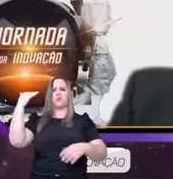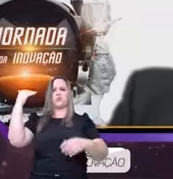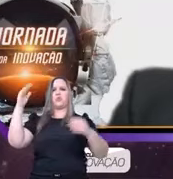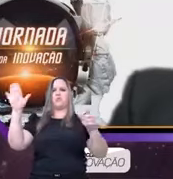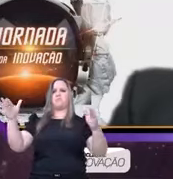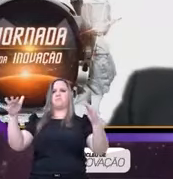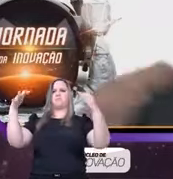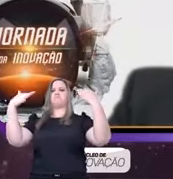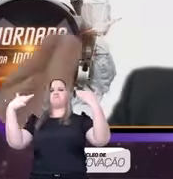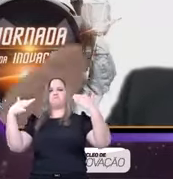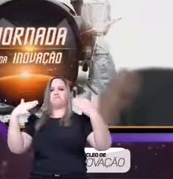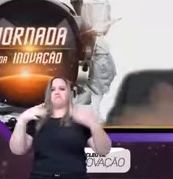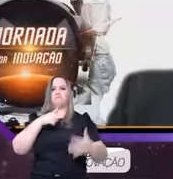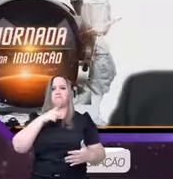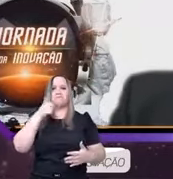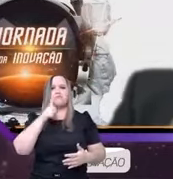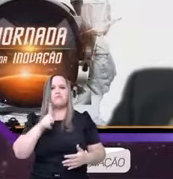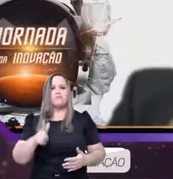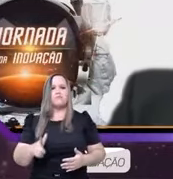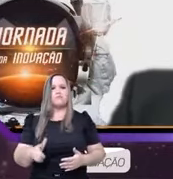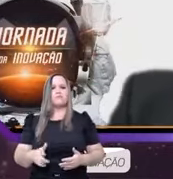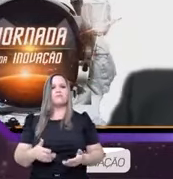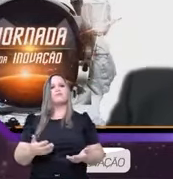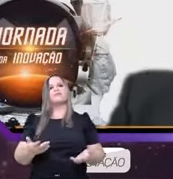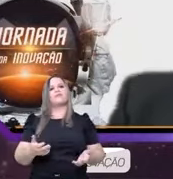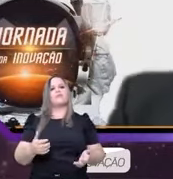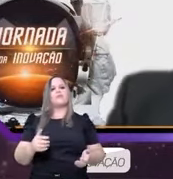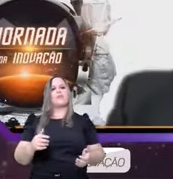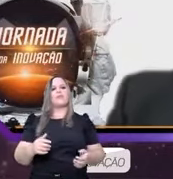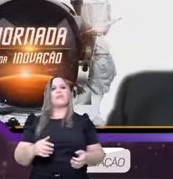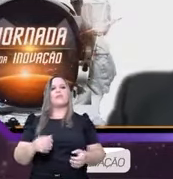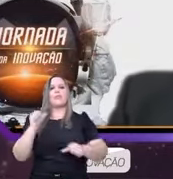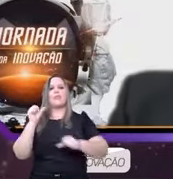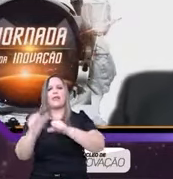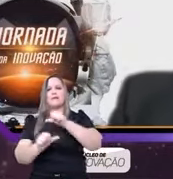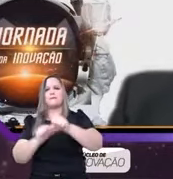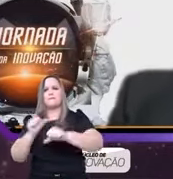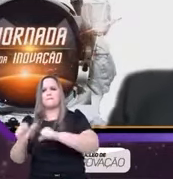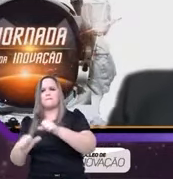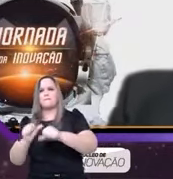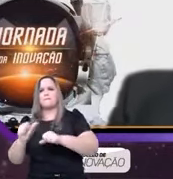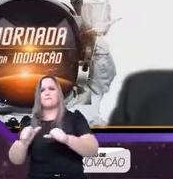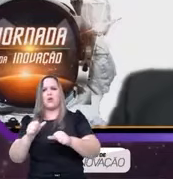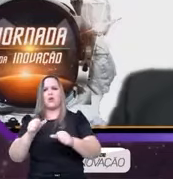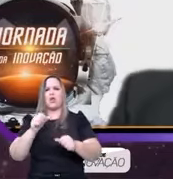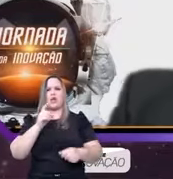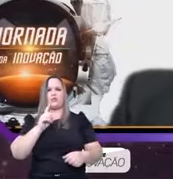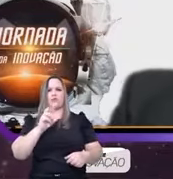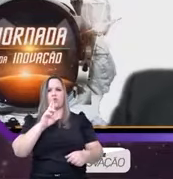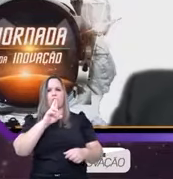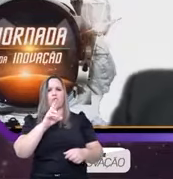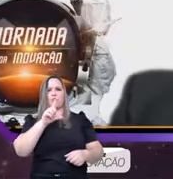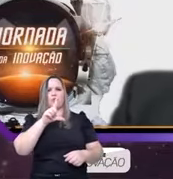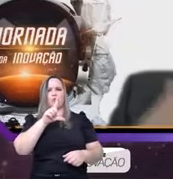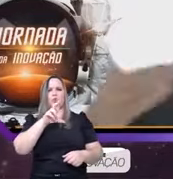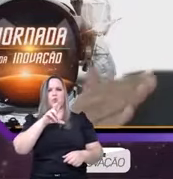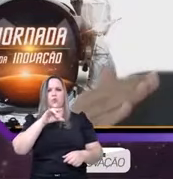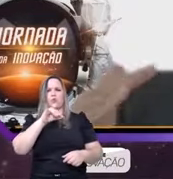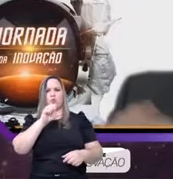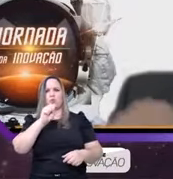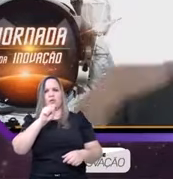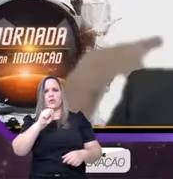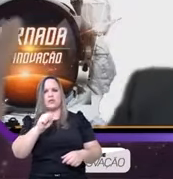que transformação, e até contribuindo um pouco com o Dr. Luiz Antônio, nós temos um processo